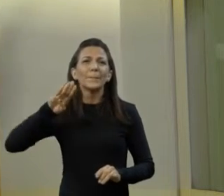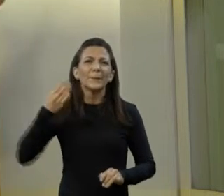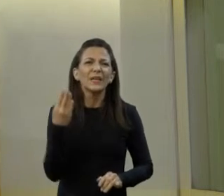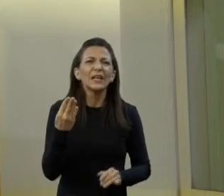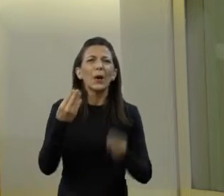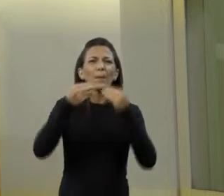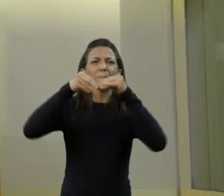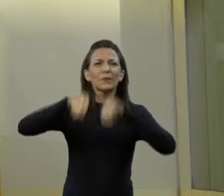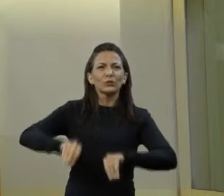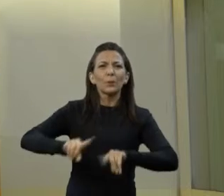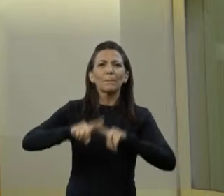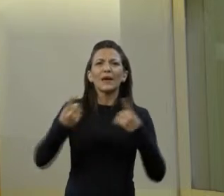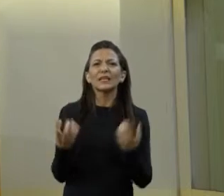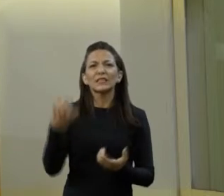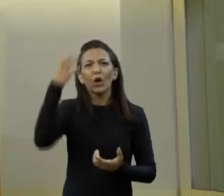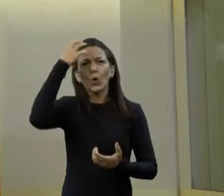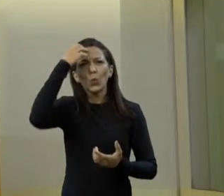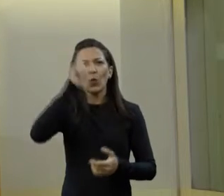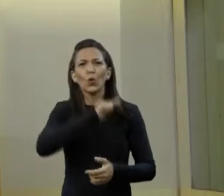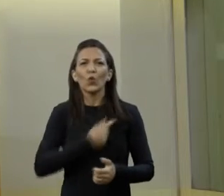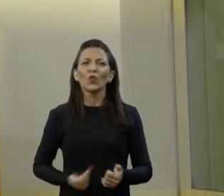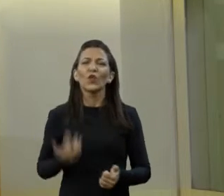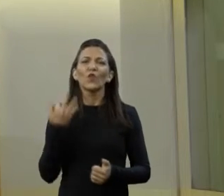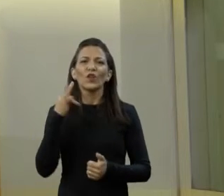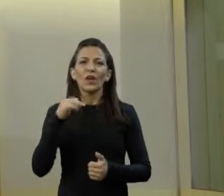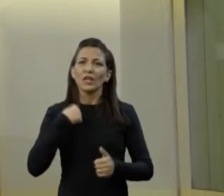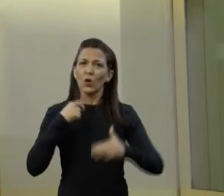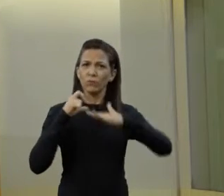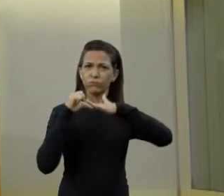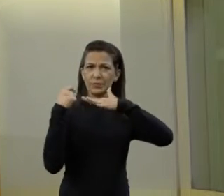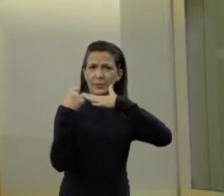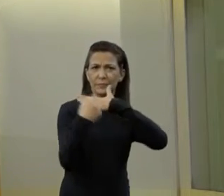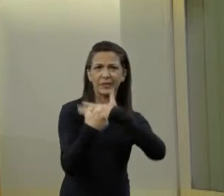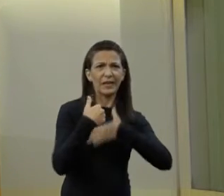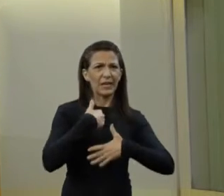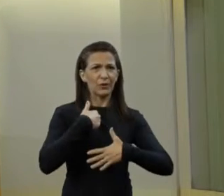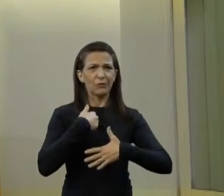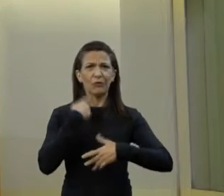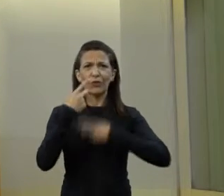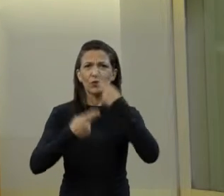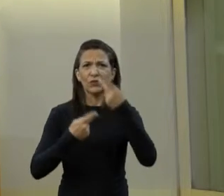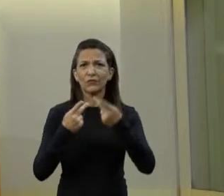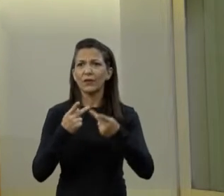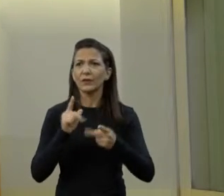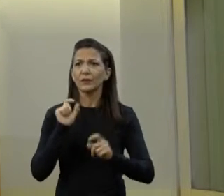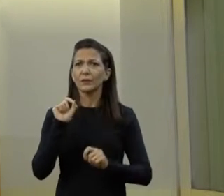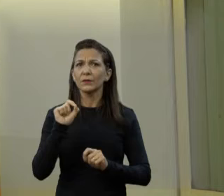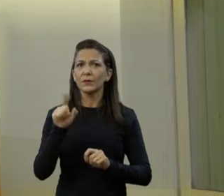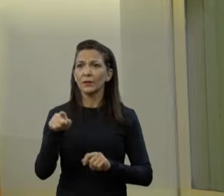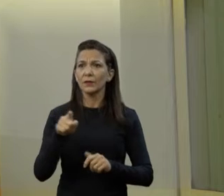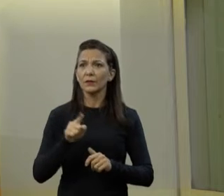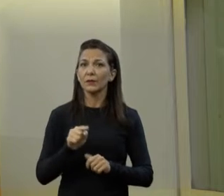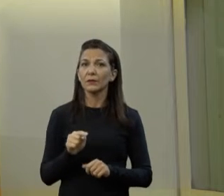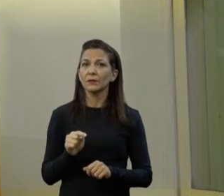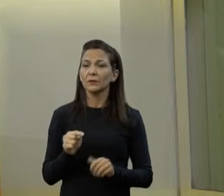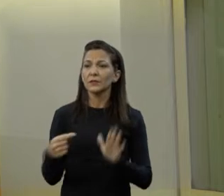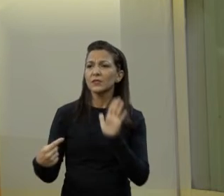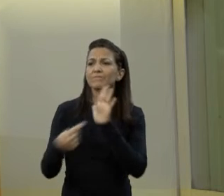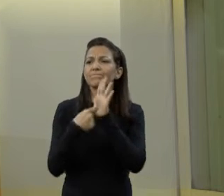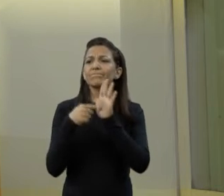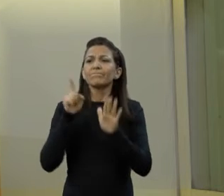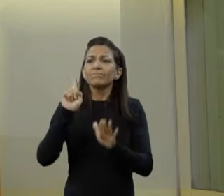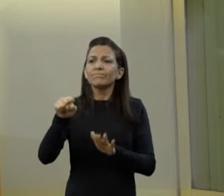EA culpa é do governo federal e eu trago fake News e é ele quem mais